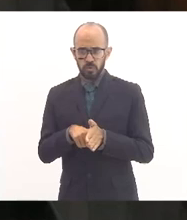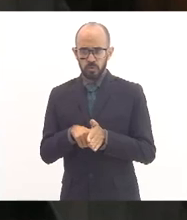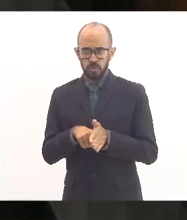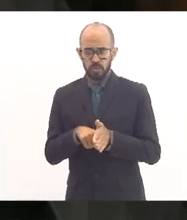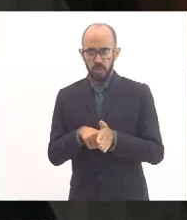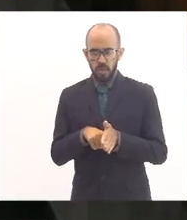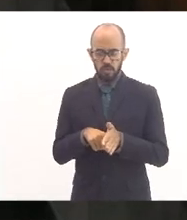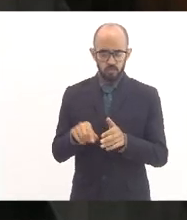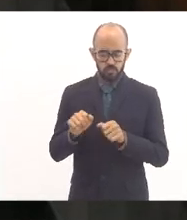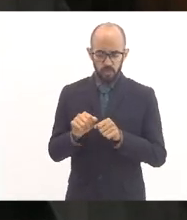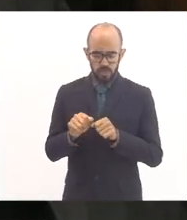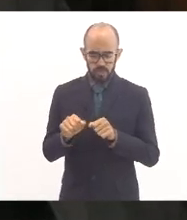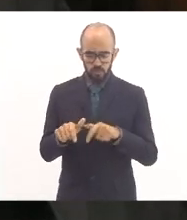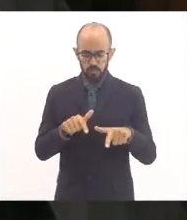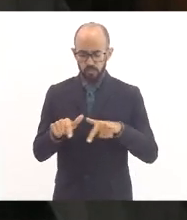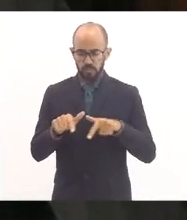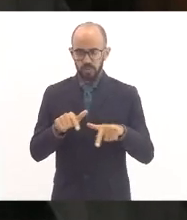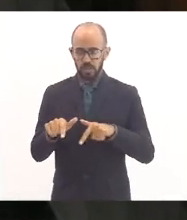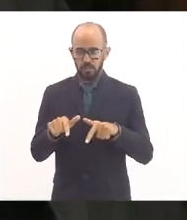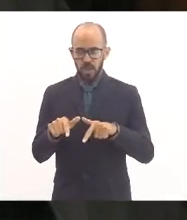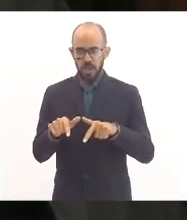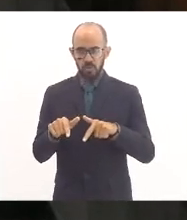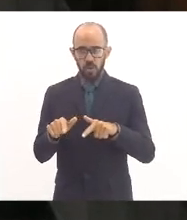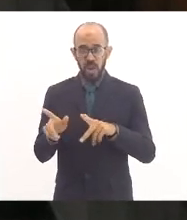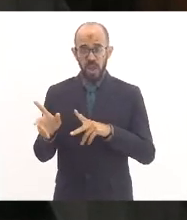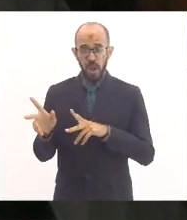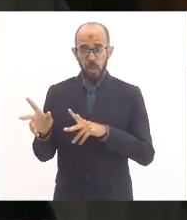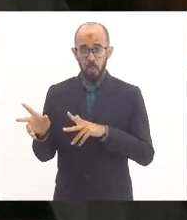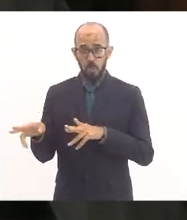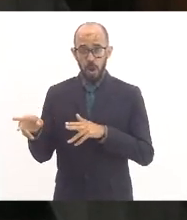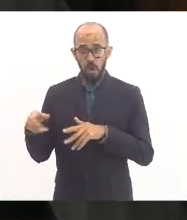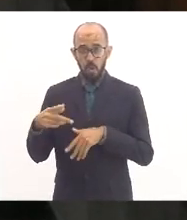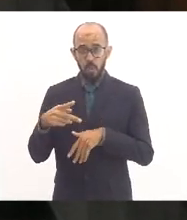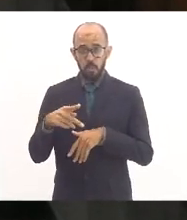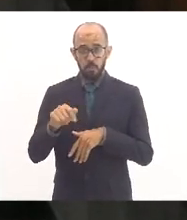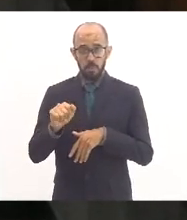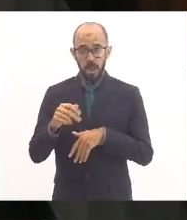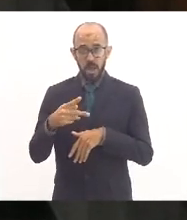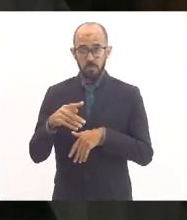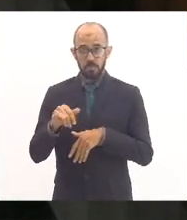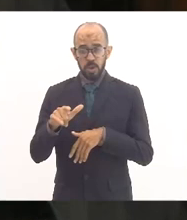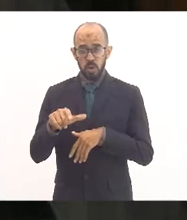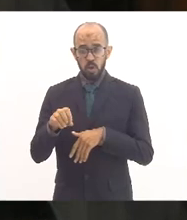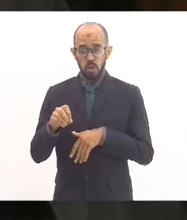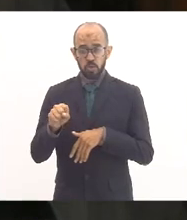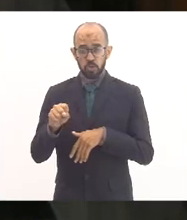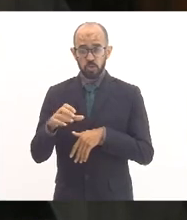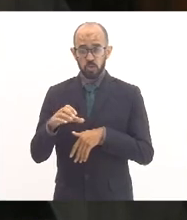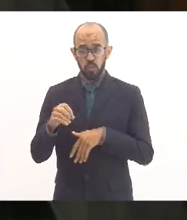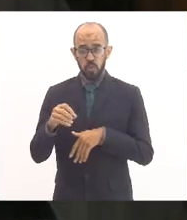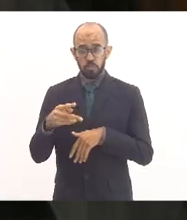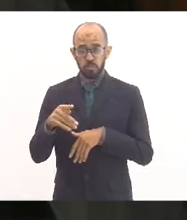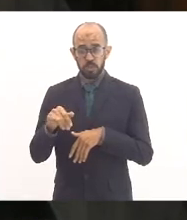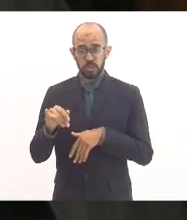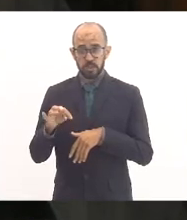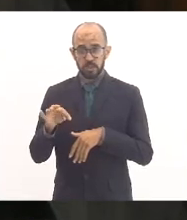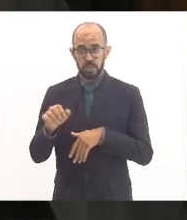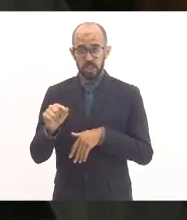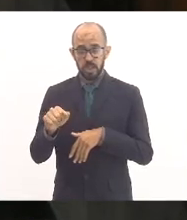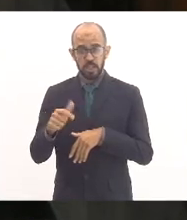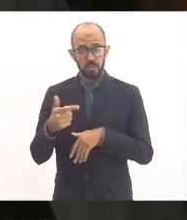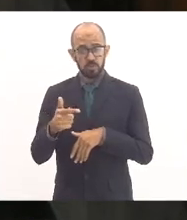existe um trabalho absolutamente similar ao do papiloscopista e não tenham tratamento igualitário